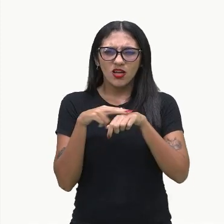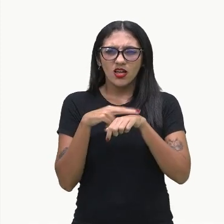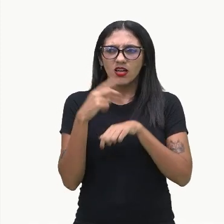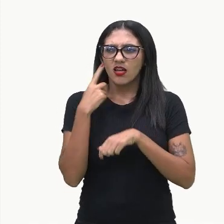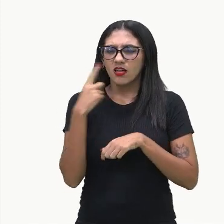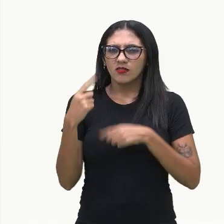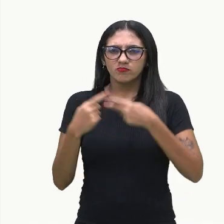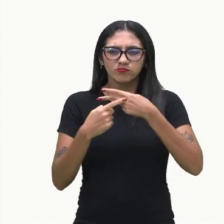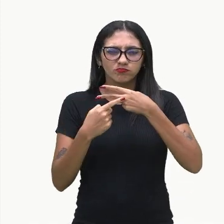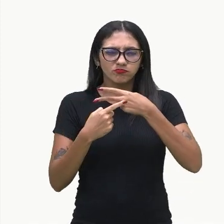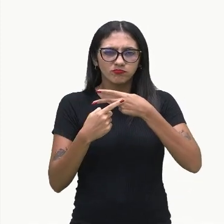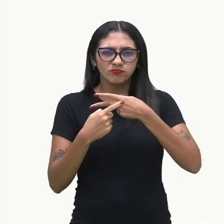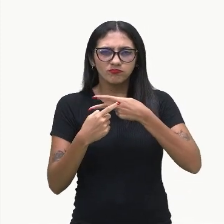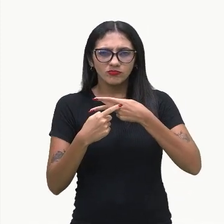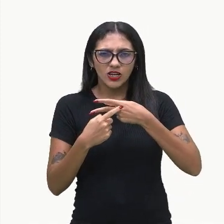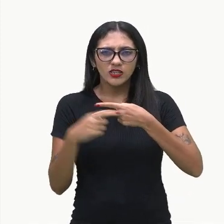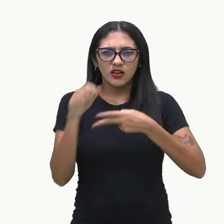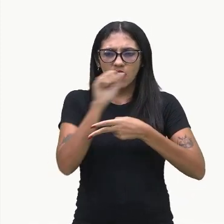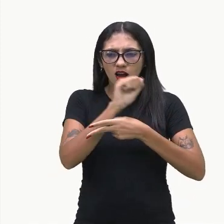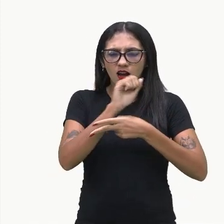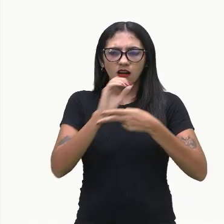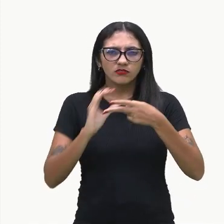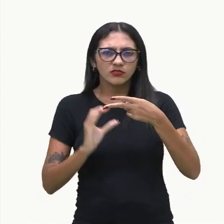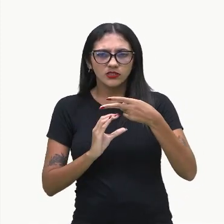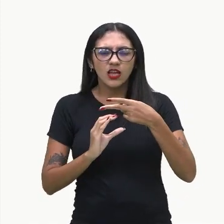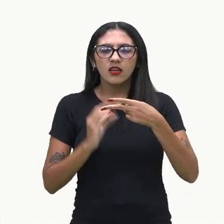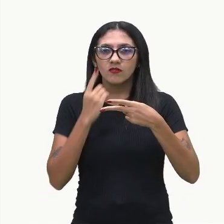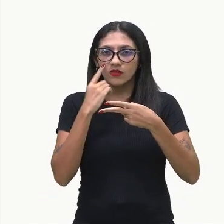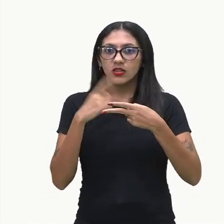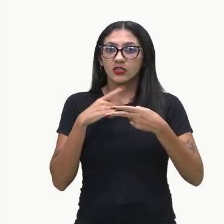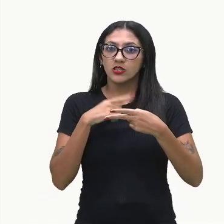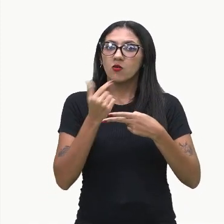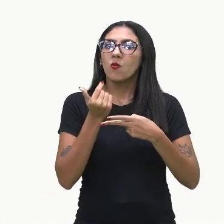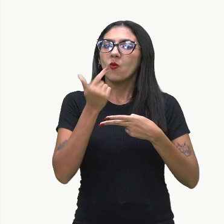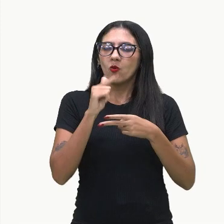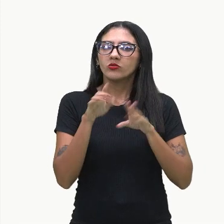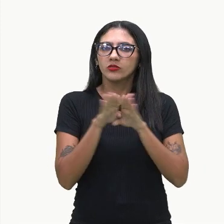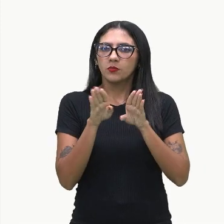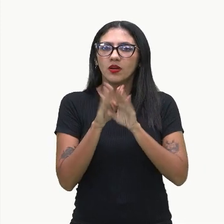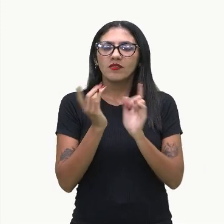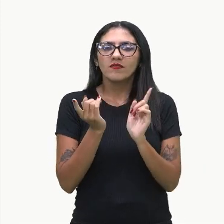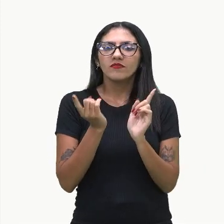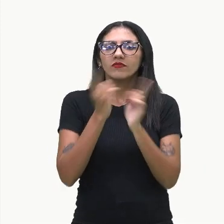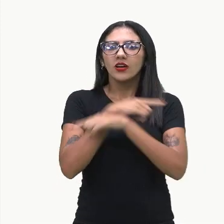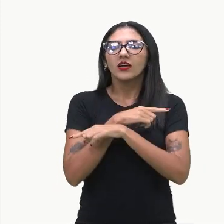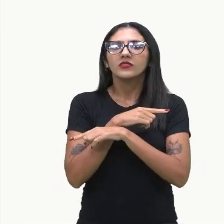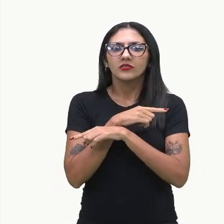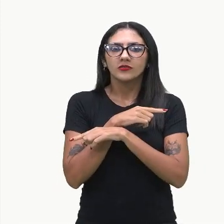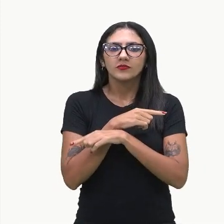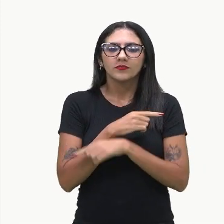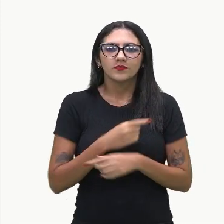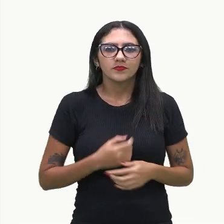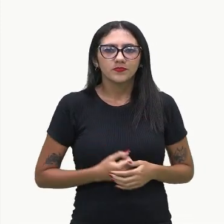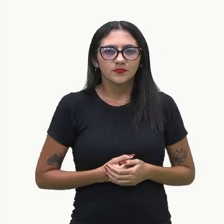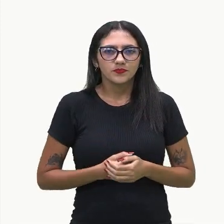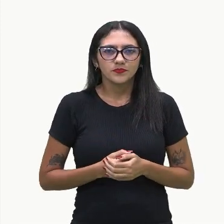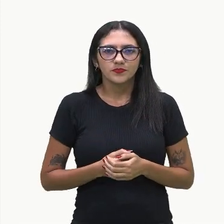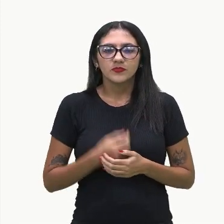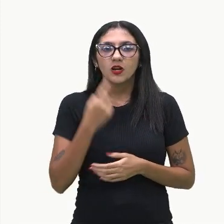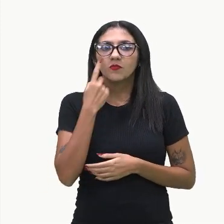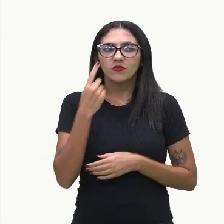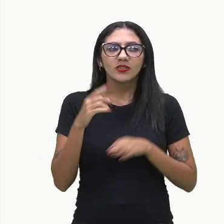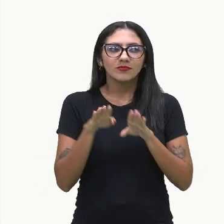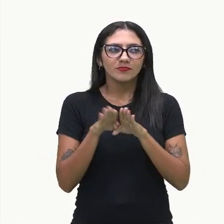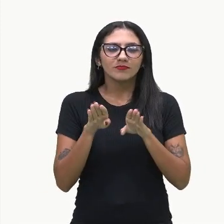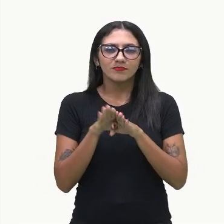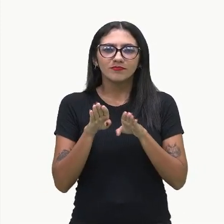outros ângulos opostos pelo vértice, que no caso seria quem? Nós temos aqui o B